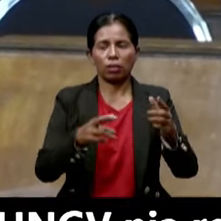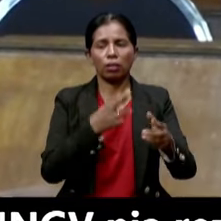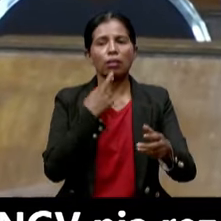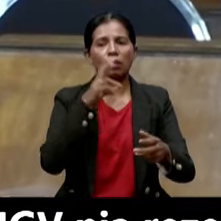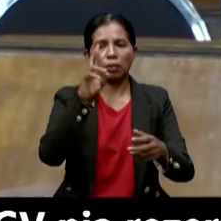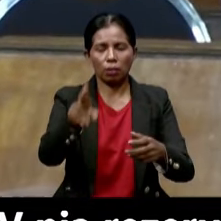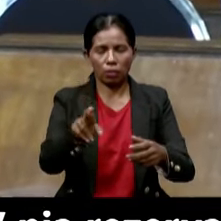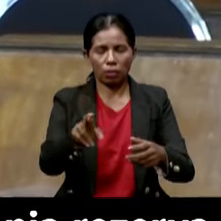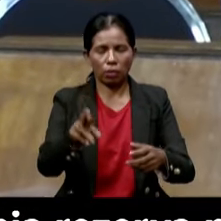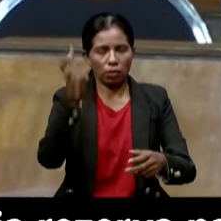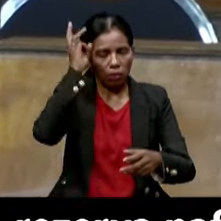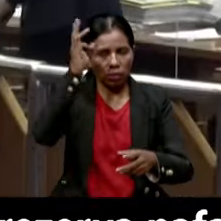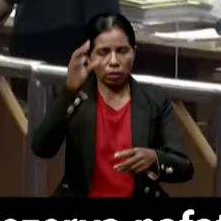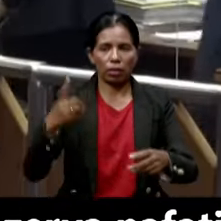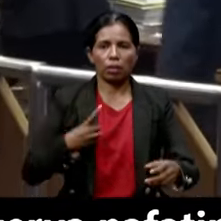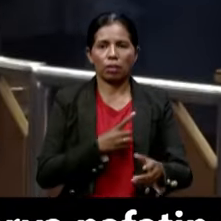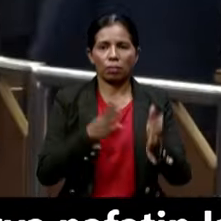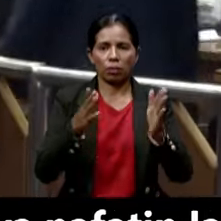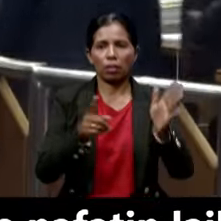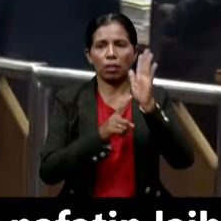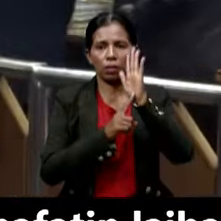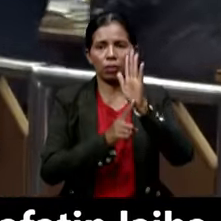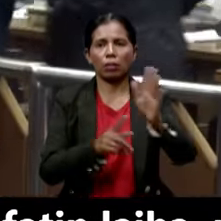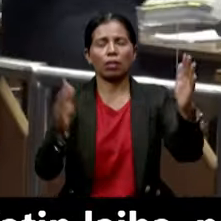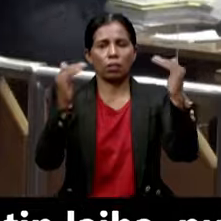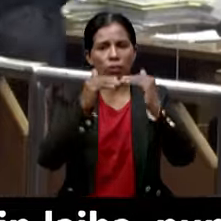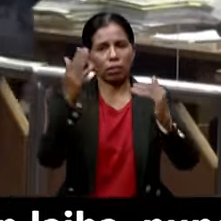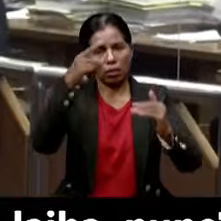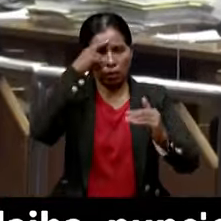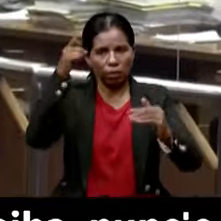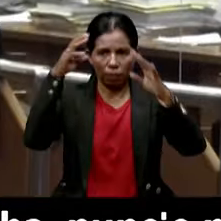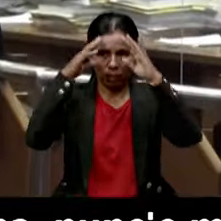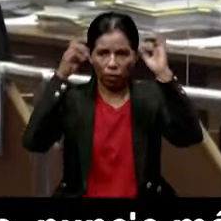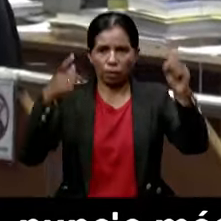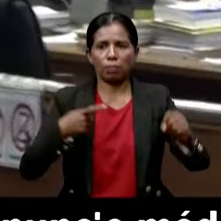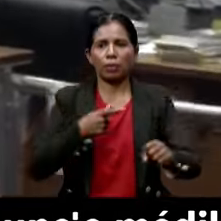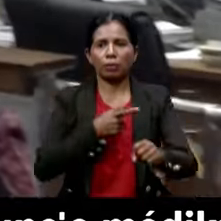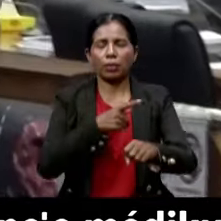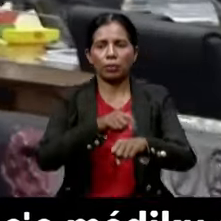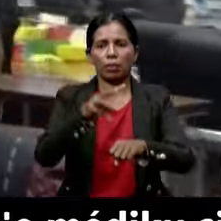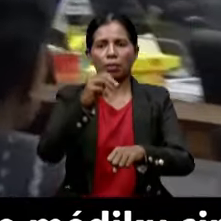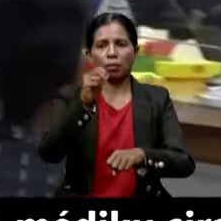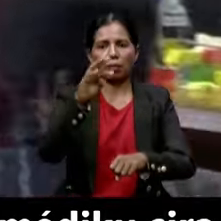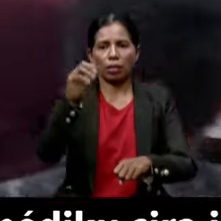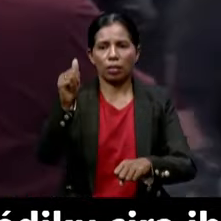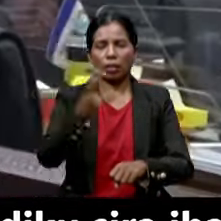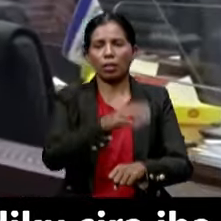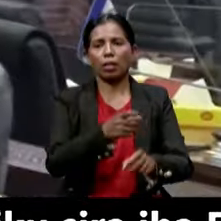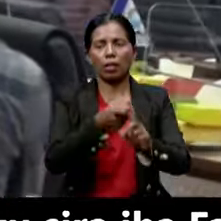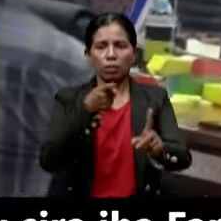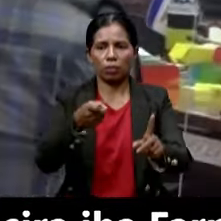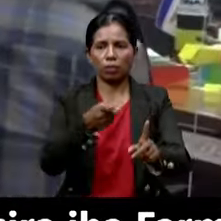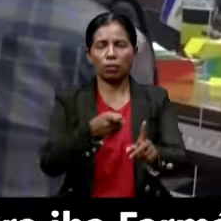ba preocupação Cira nebe deputado Cira Rato e a reunião refere, também presidente do Parlamento Nacional, Maria Fernanda Lai, sai russi